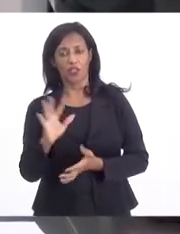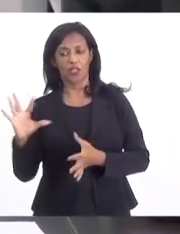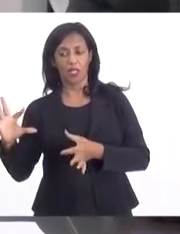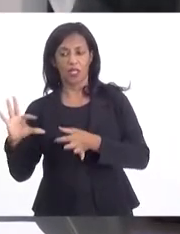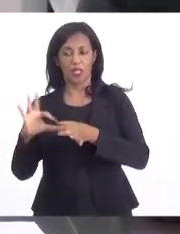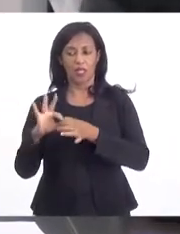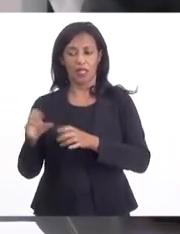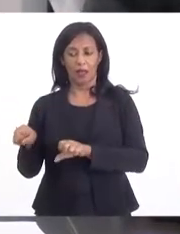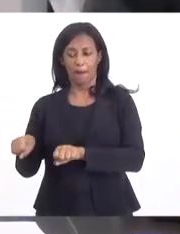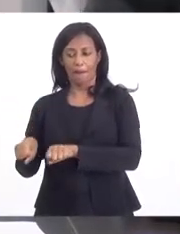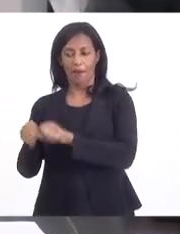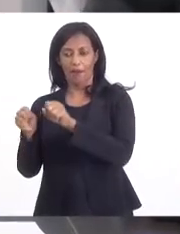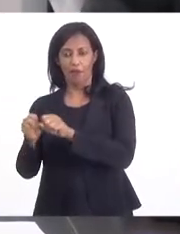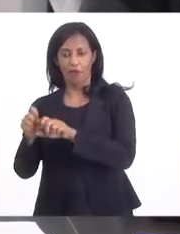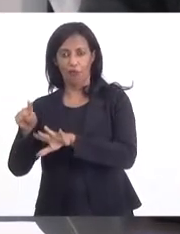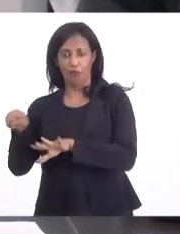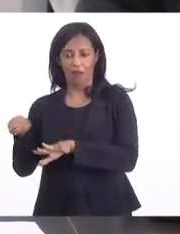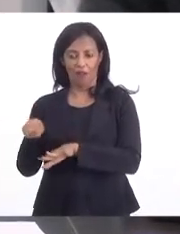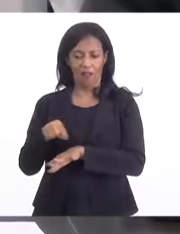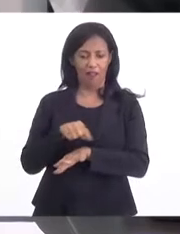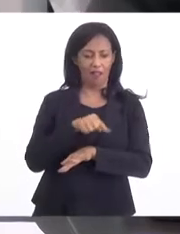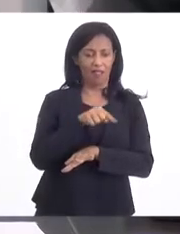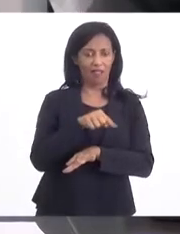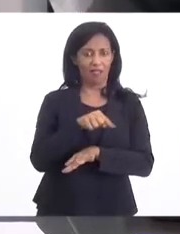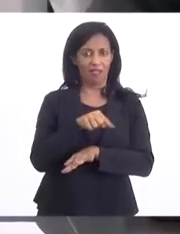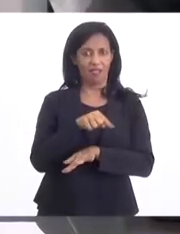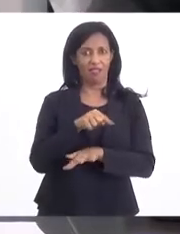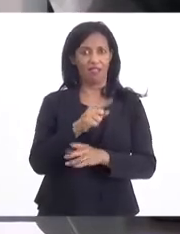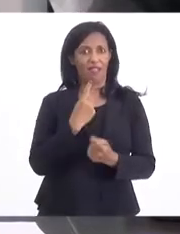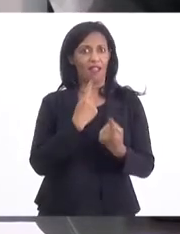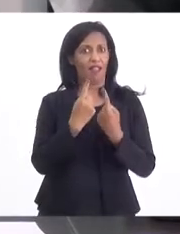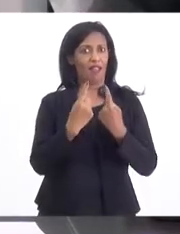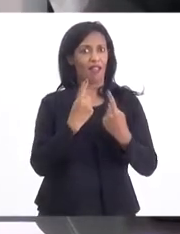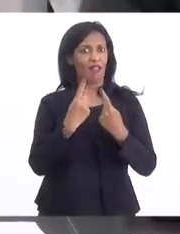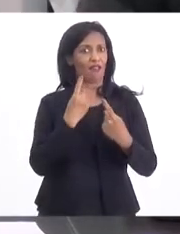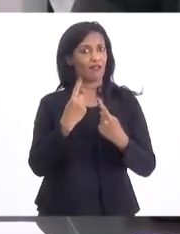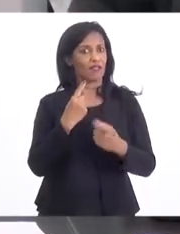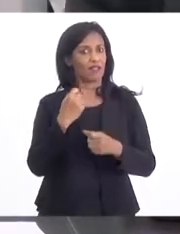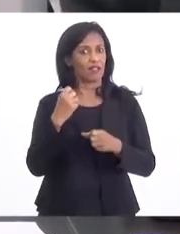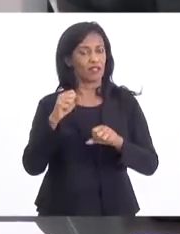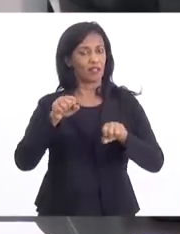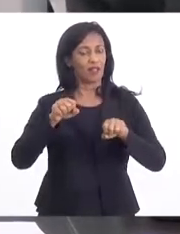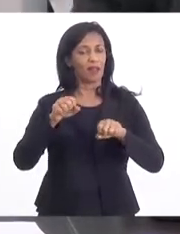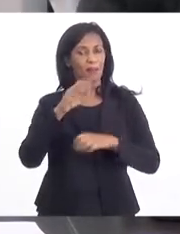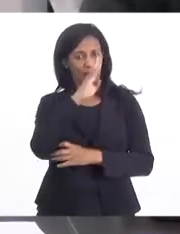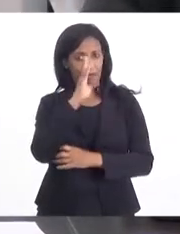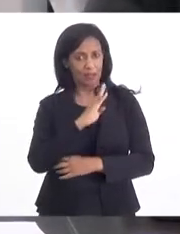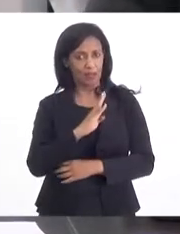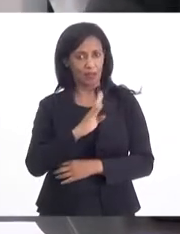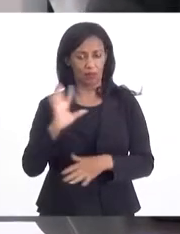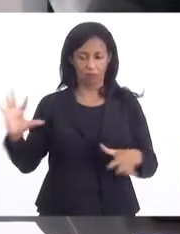Ao contrário, Pavuna, no sentido da construção, está antes da Avenida Brasil.